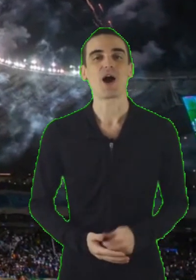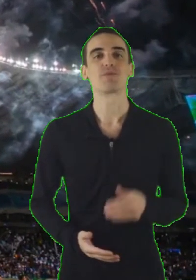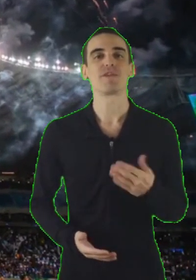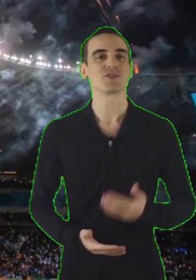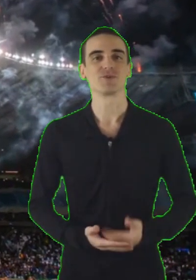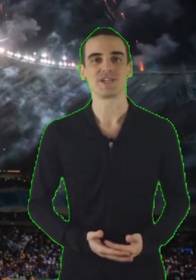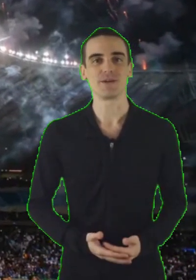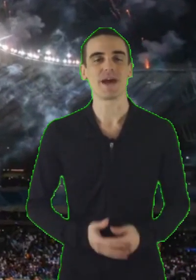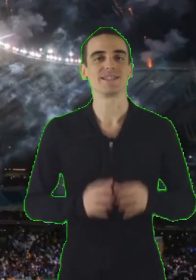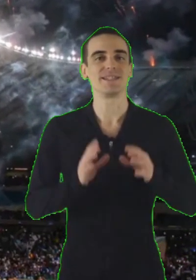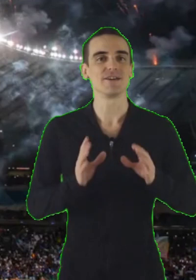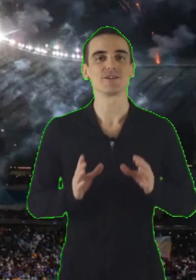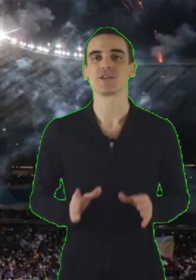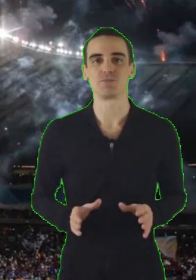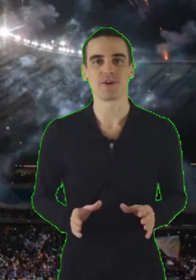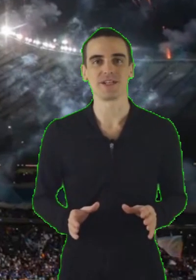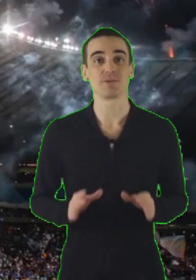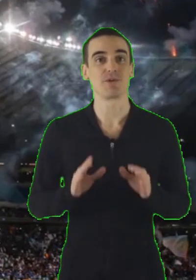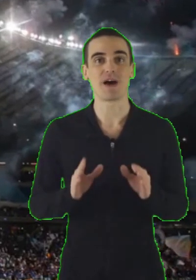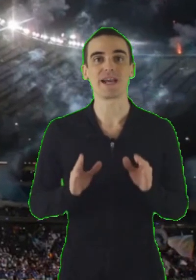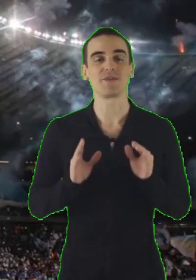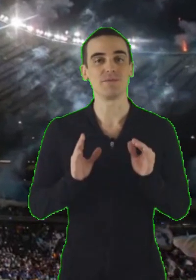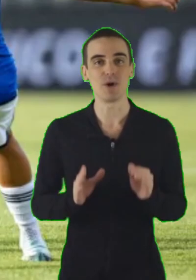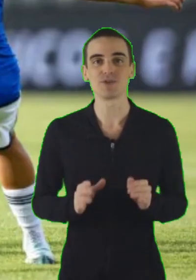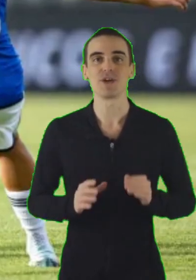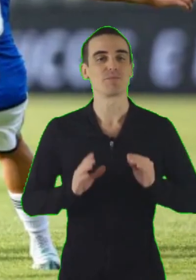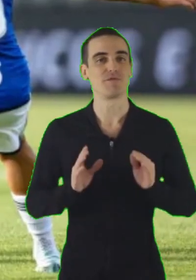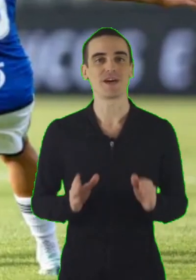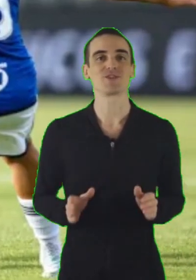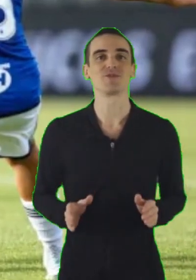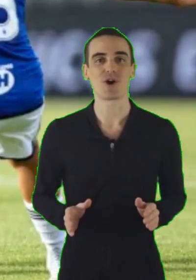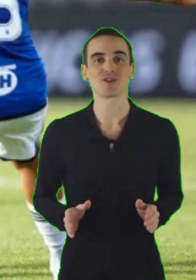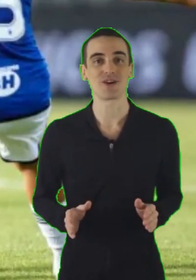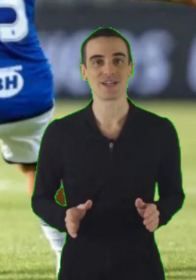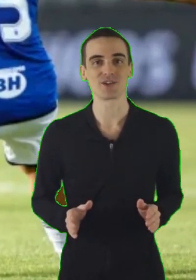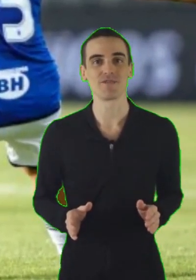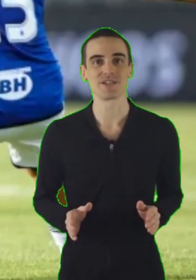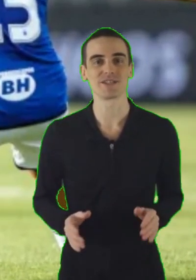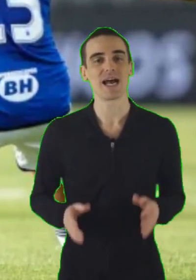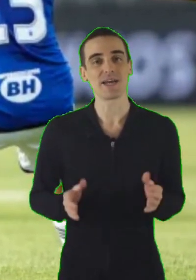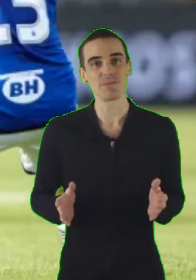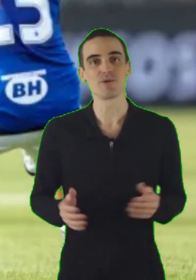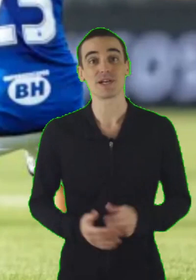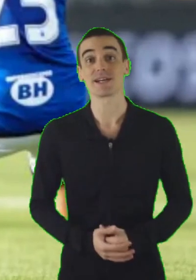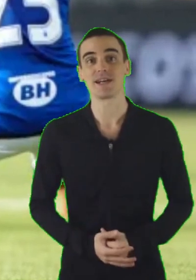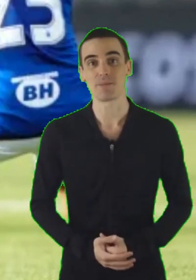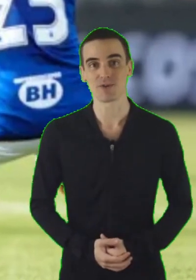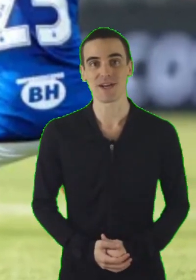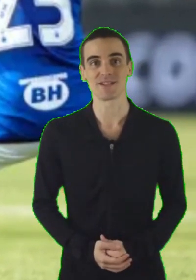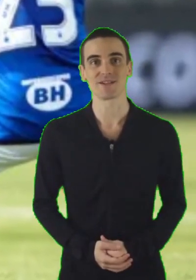canal para ficar sabendo de tudo o que acontece no Cabuloso todos os dias. O Cruzeiro, mais uma vez, tropeçou como